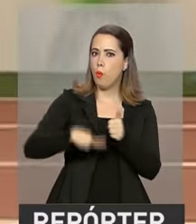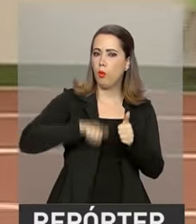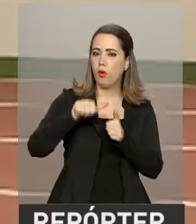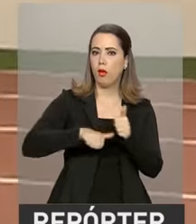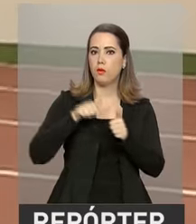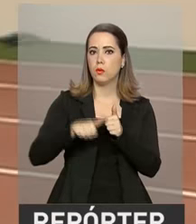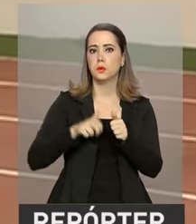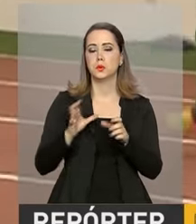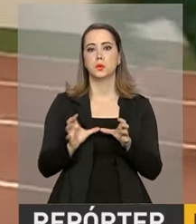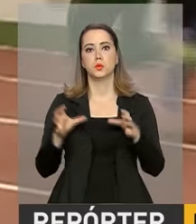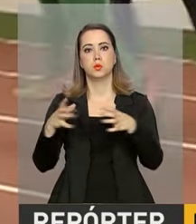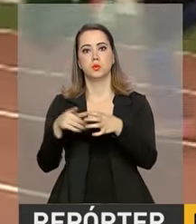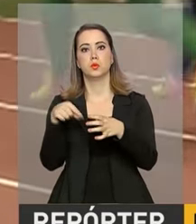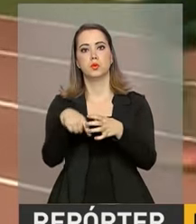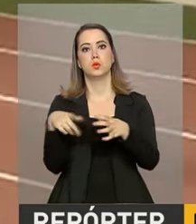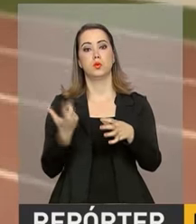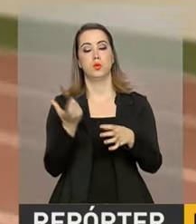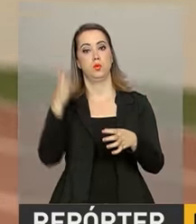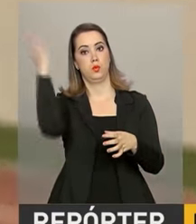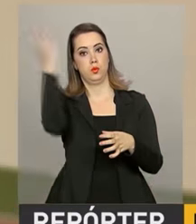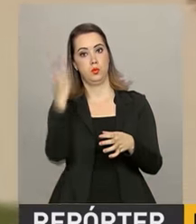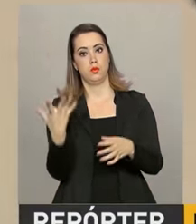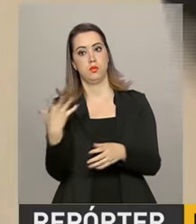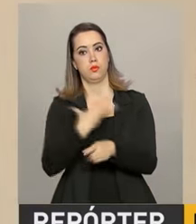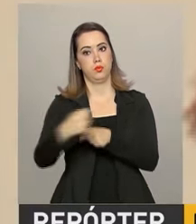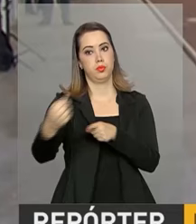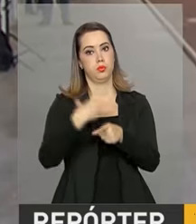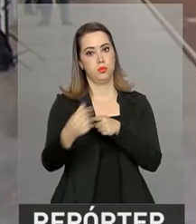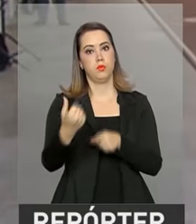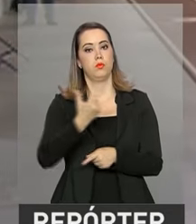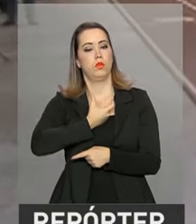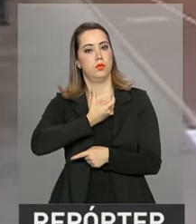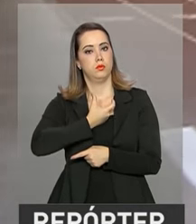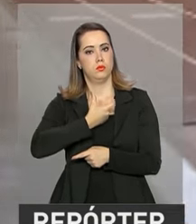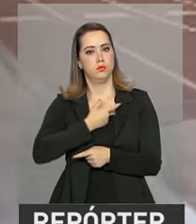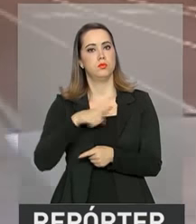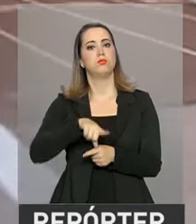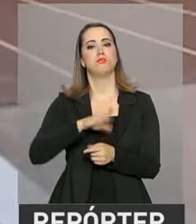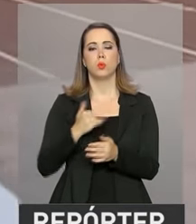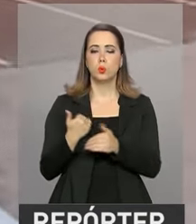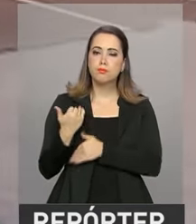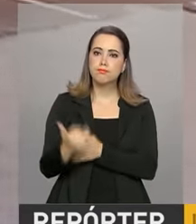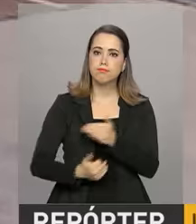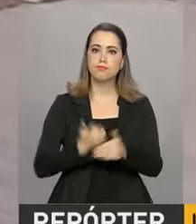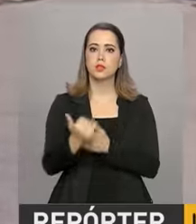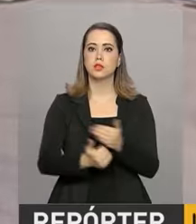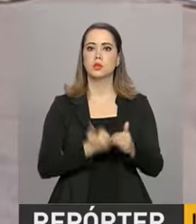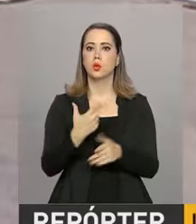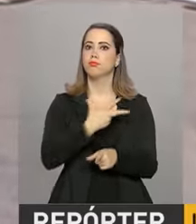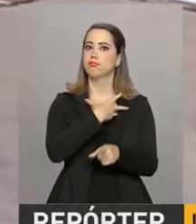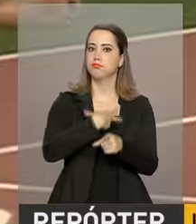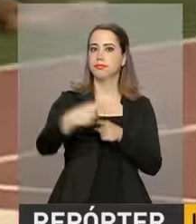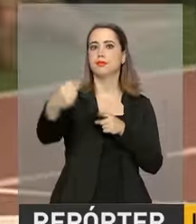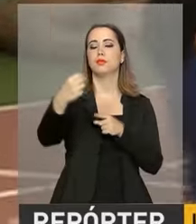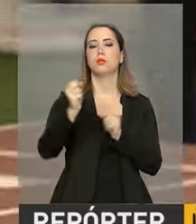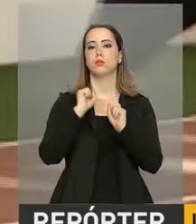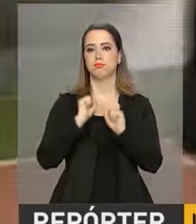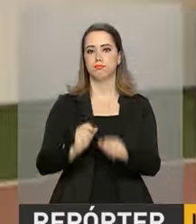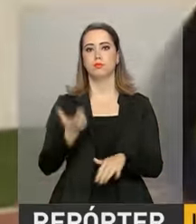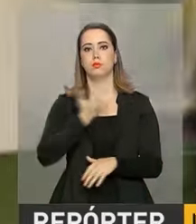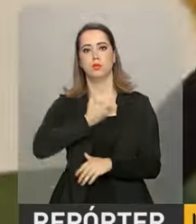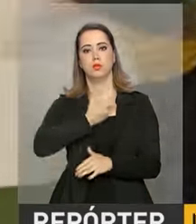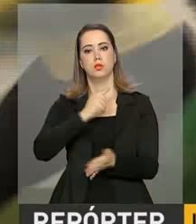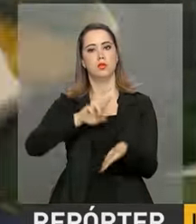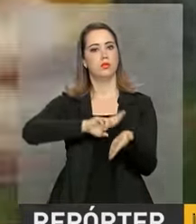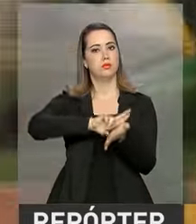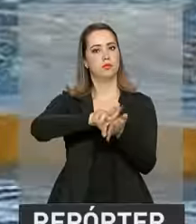é a modalidade em que o país conquistou mais medalhas até hoje e continua como candidato a garantir vários lugares no pódio durante